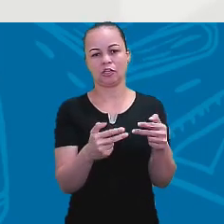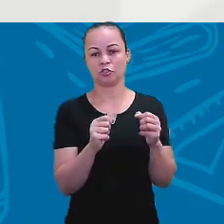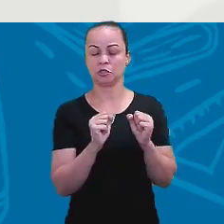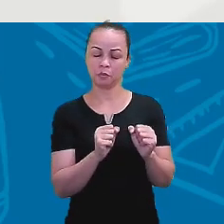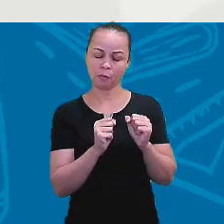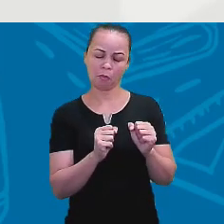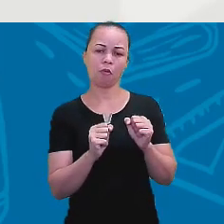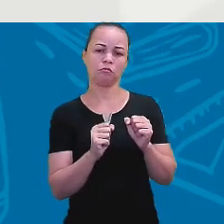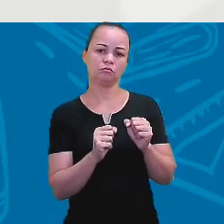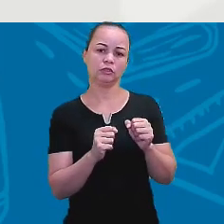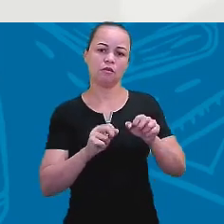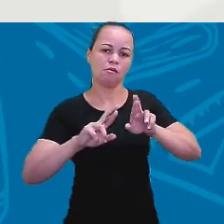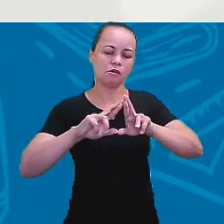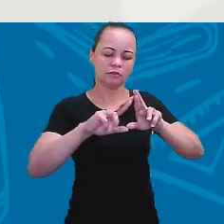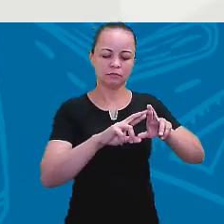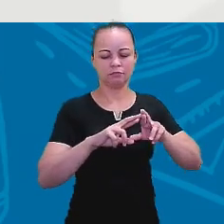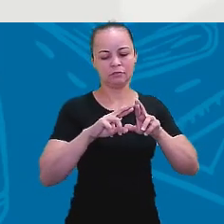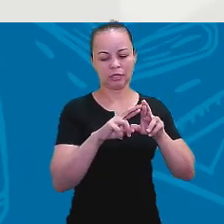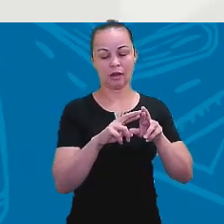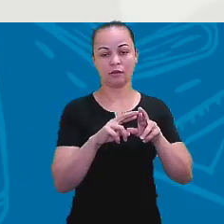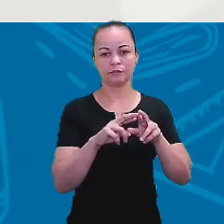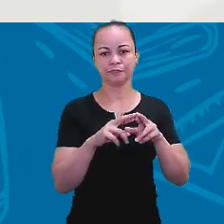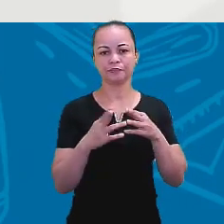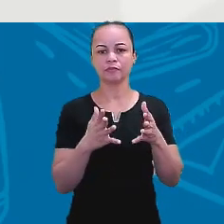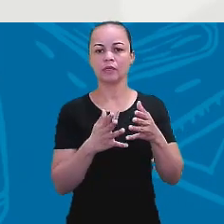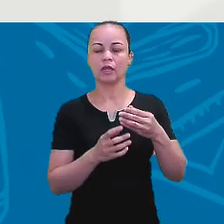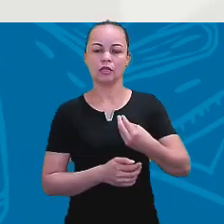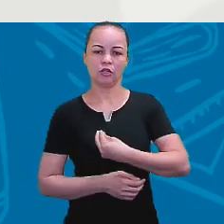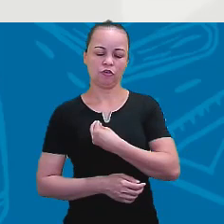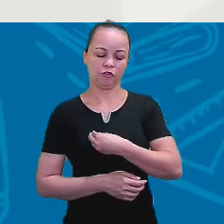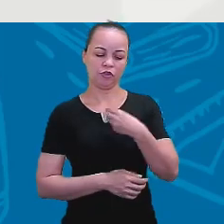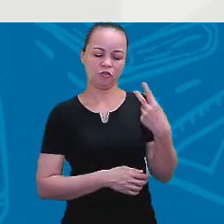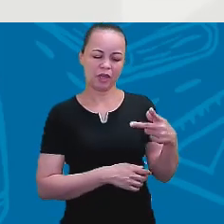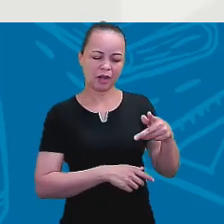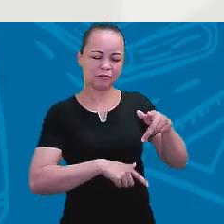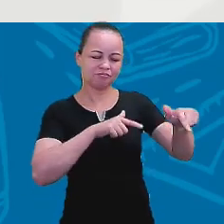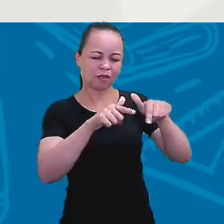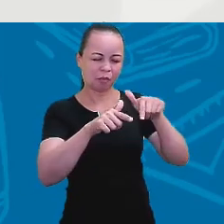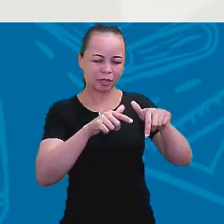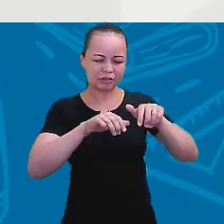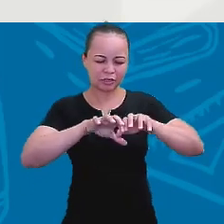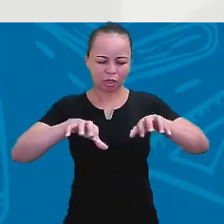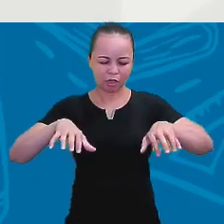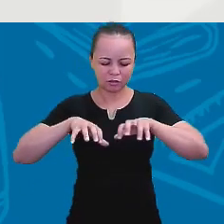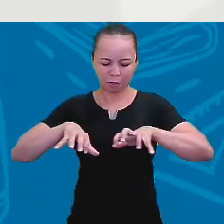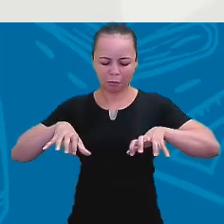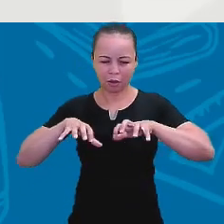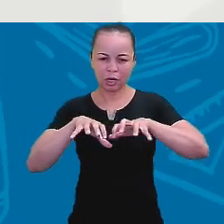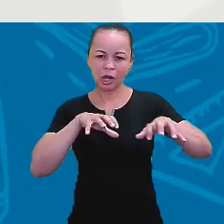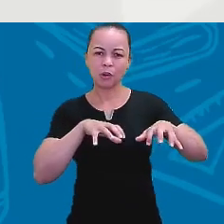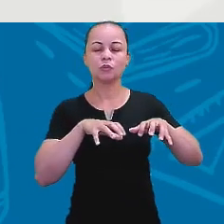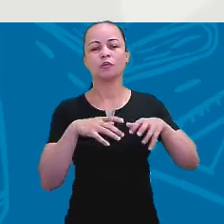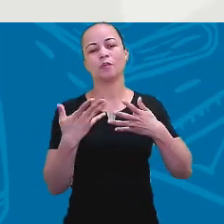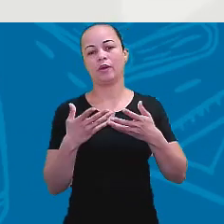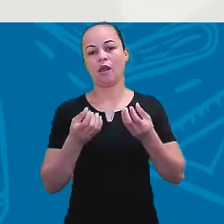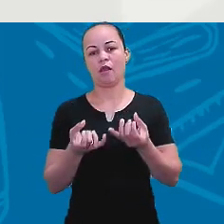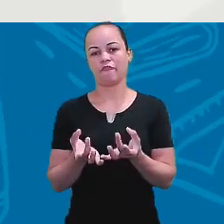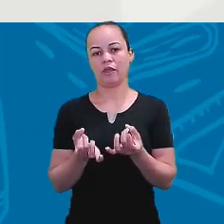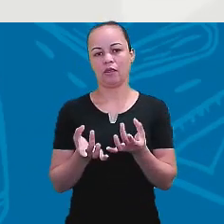ser reciclados, tá certo? Né? E vivem ali fazendo essa separação, essa coleta para